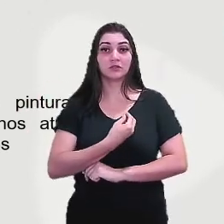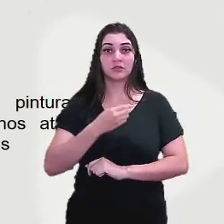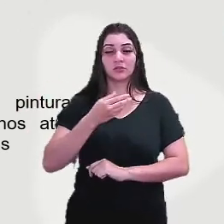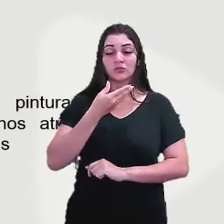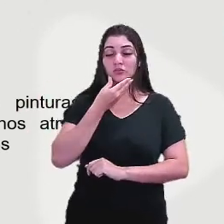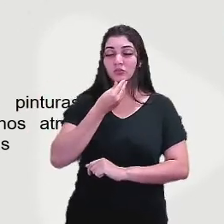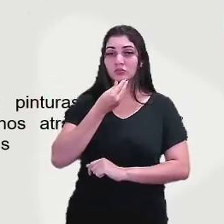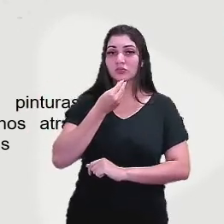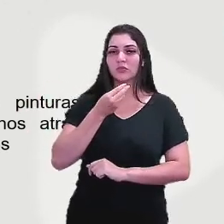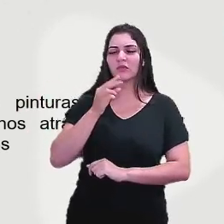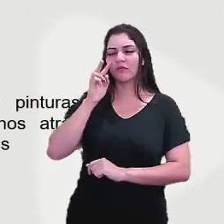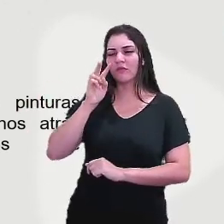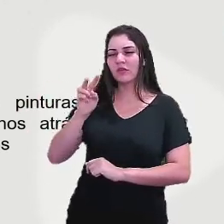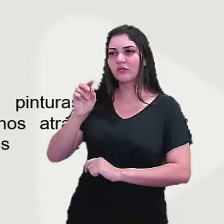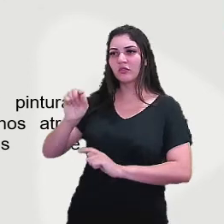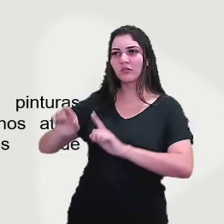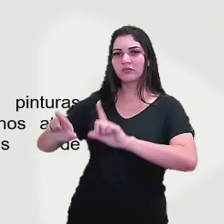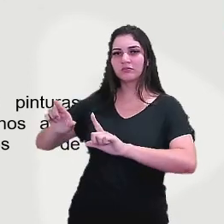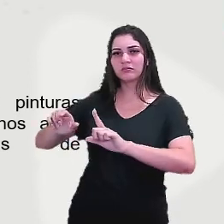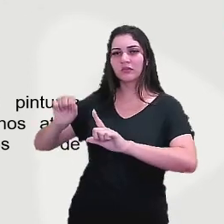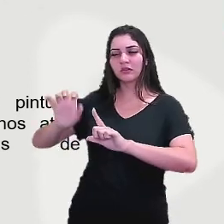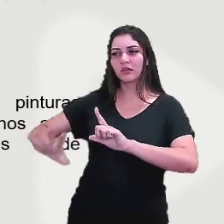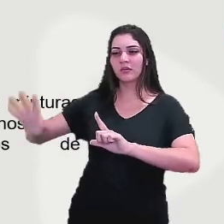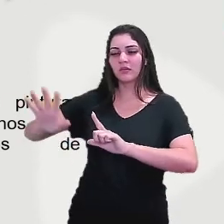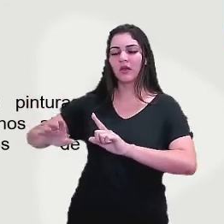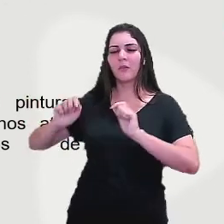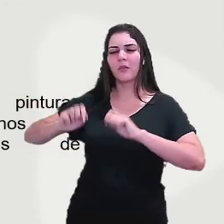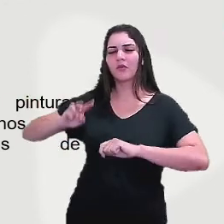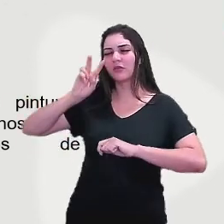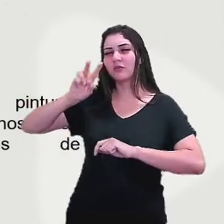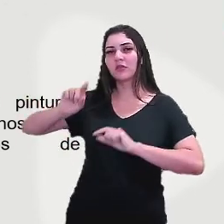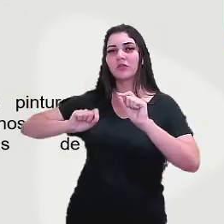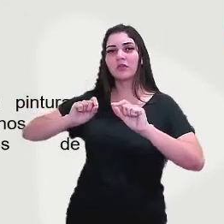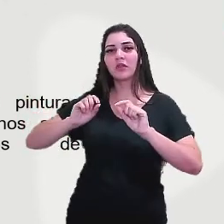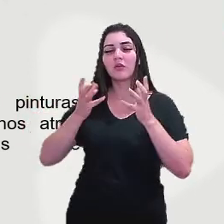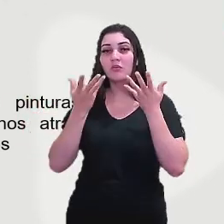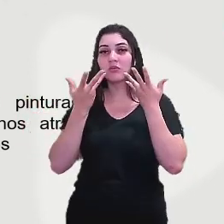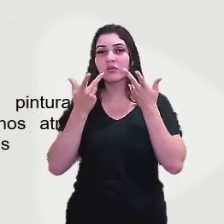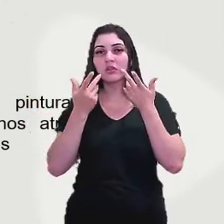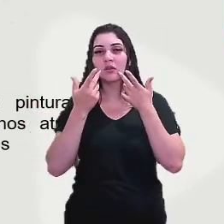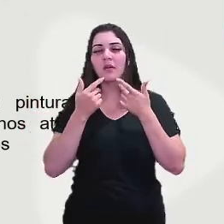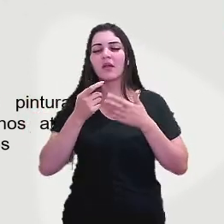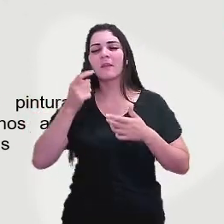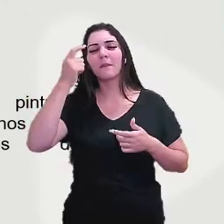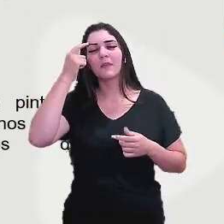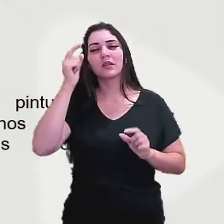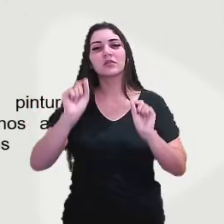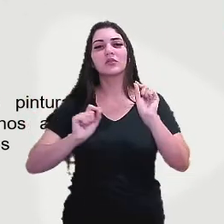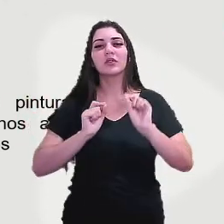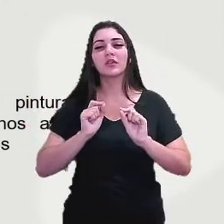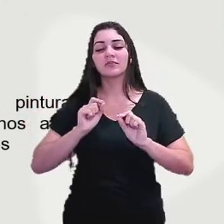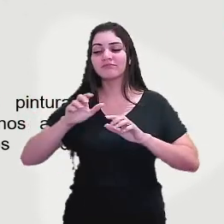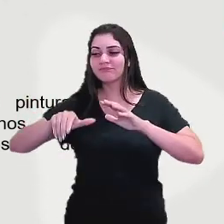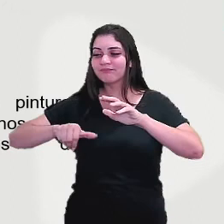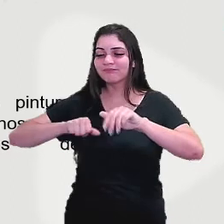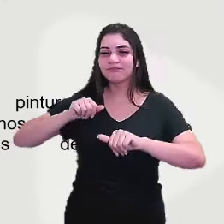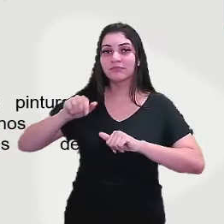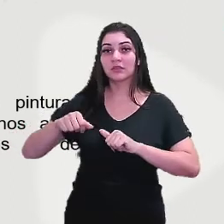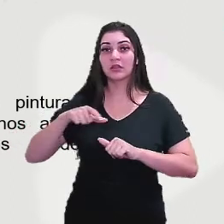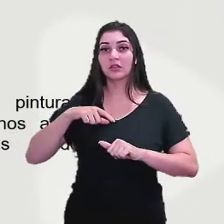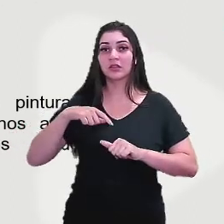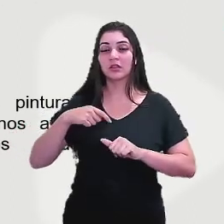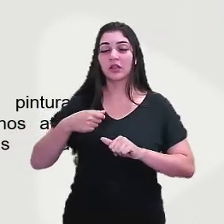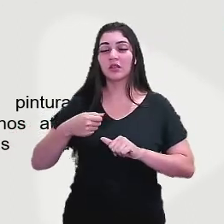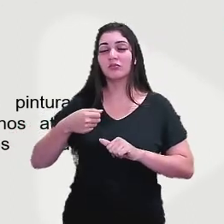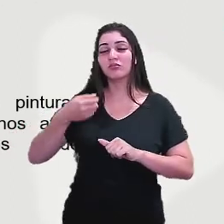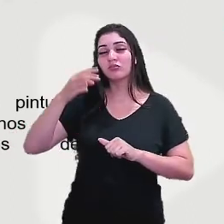eu trouxe. Essa figura, vocês podem ver os animais. Primeiramente, a gente pensa o quê? Que eles estão caçando. Mas existe uma história por detrás